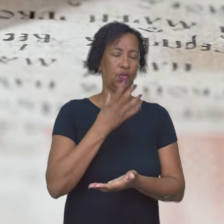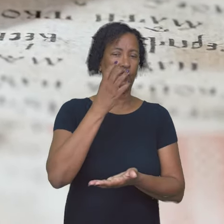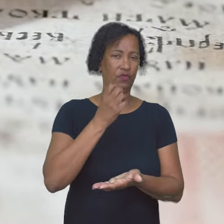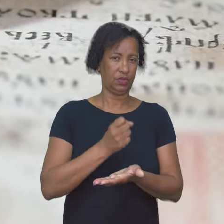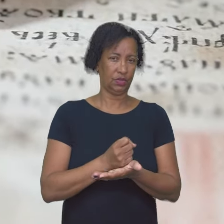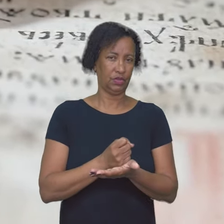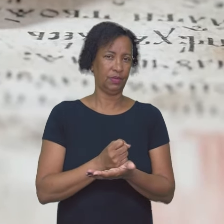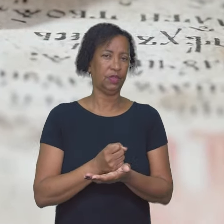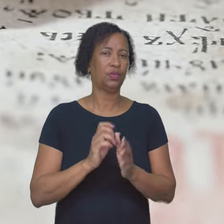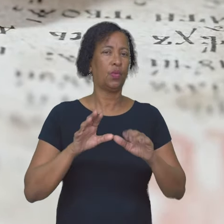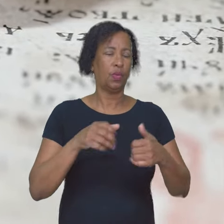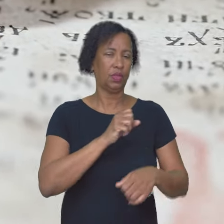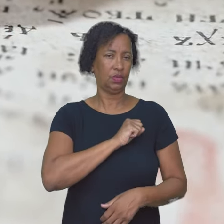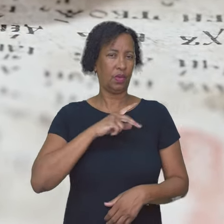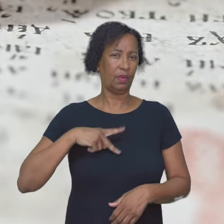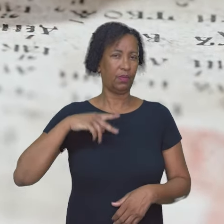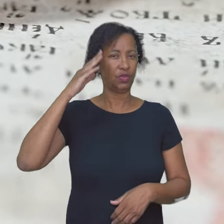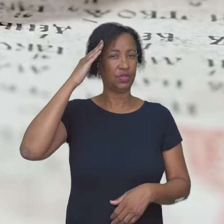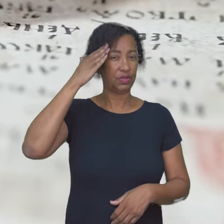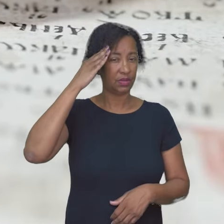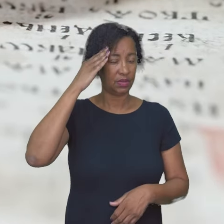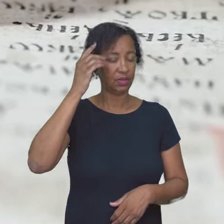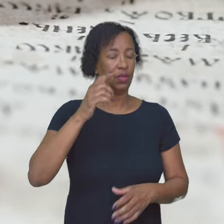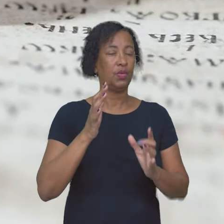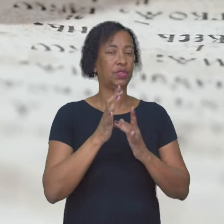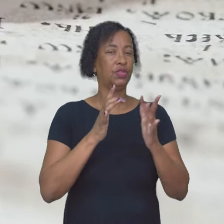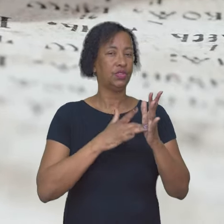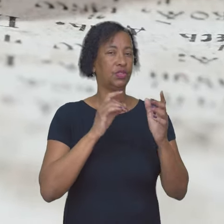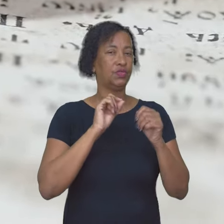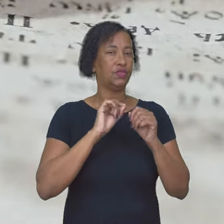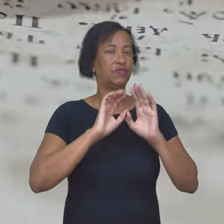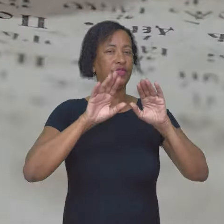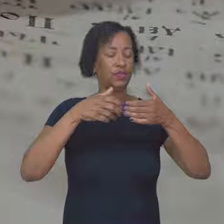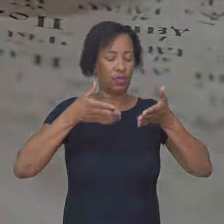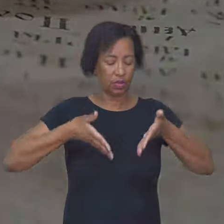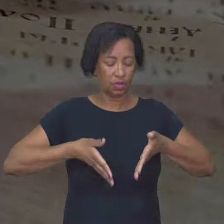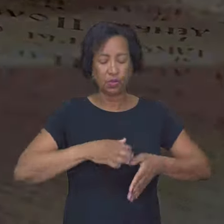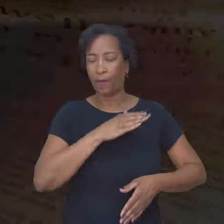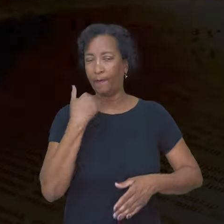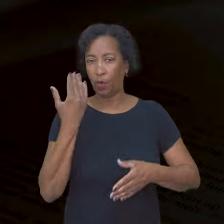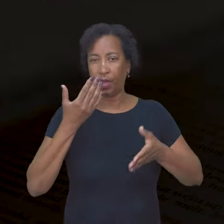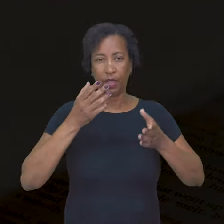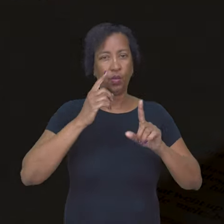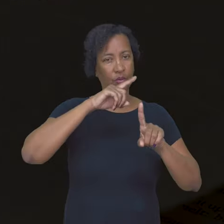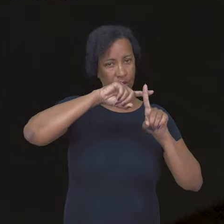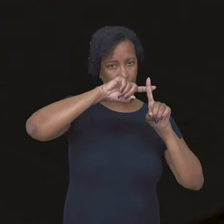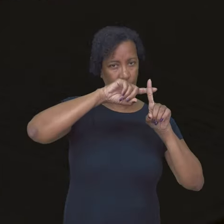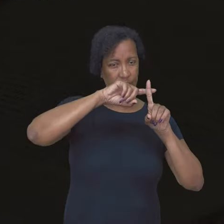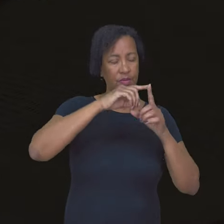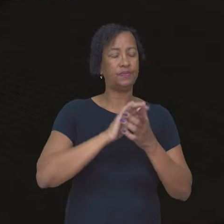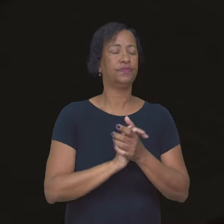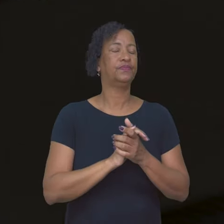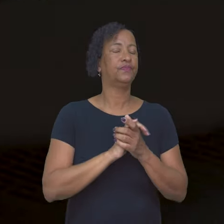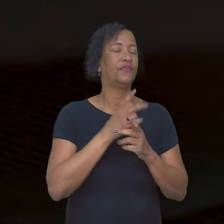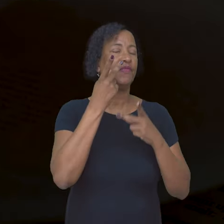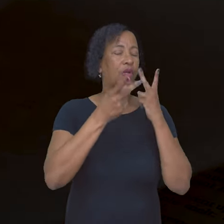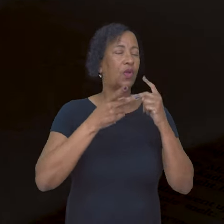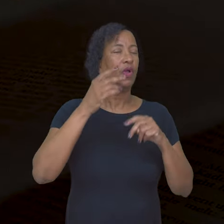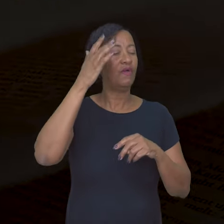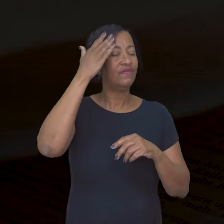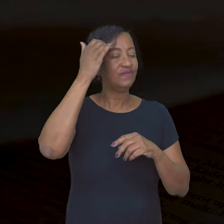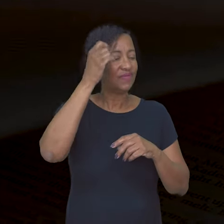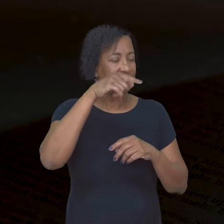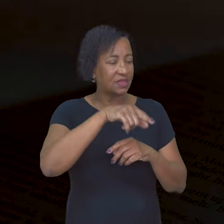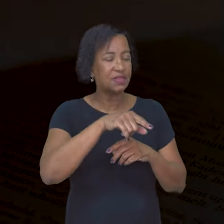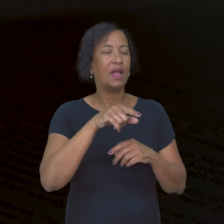Pedro entenderam O que Jesus fez quando morreu na cruz fizeram a seguinte declaração vocês sabem que não foi por meio de coisas